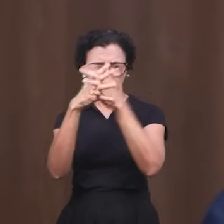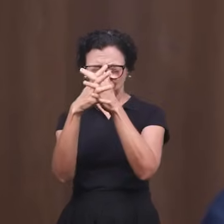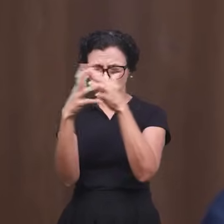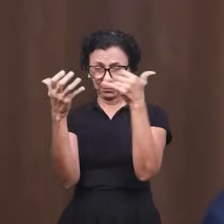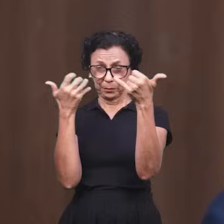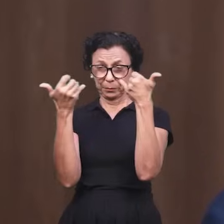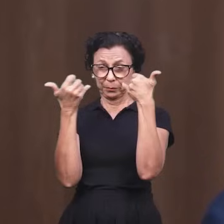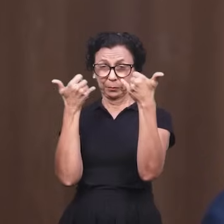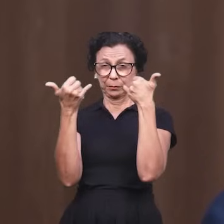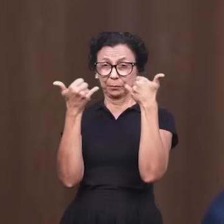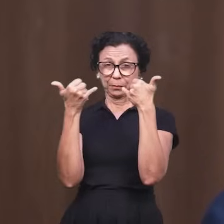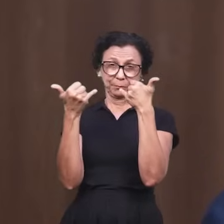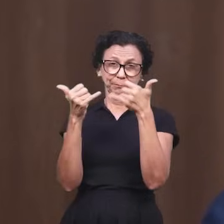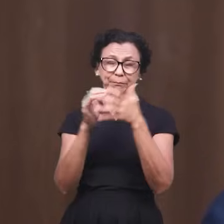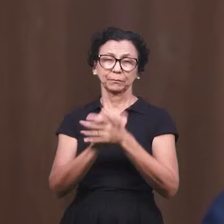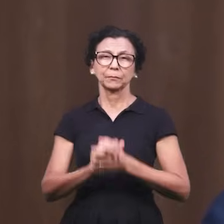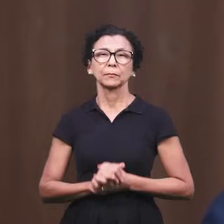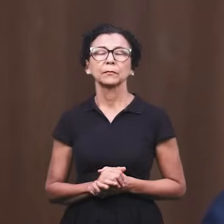tanta informação.